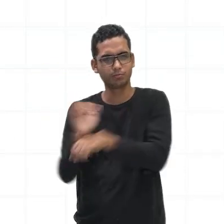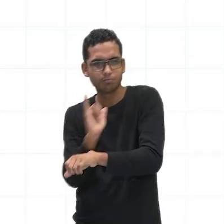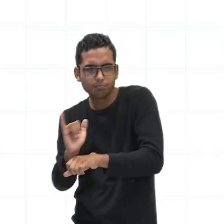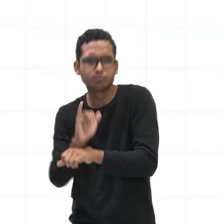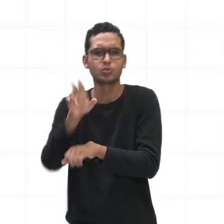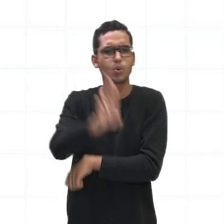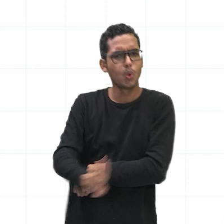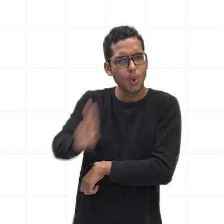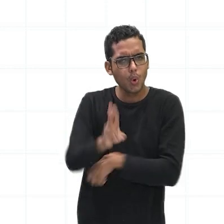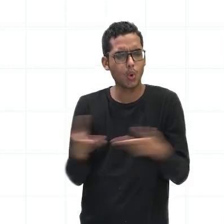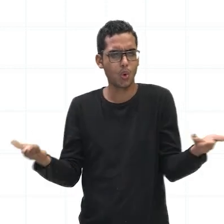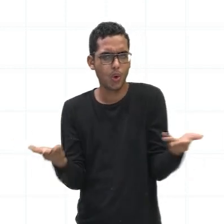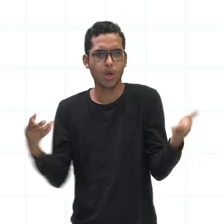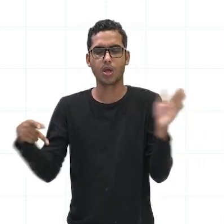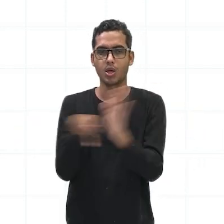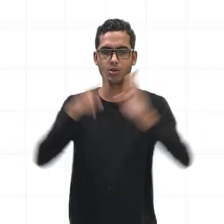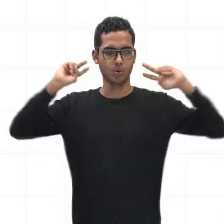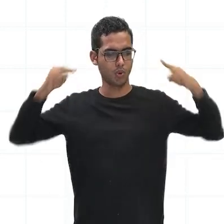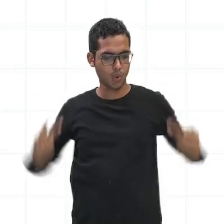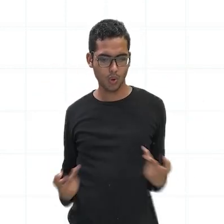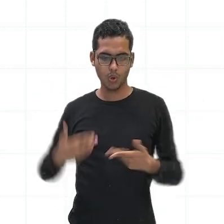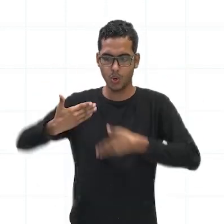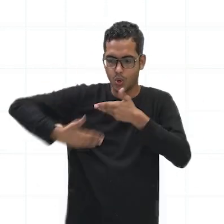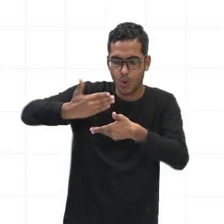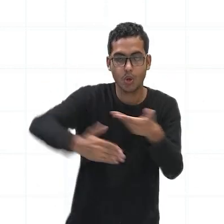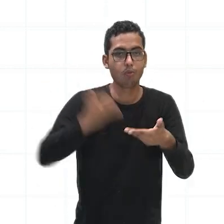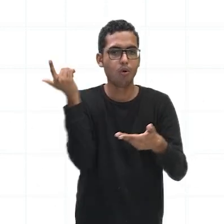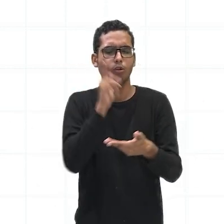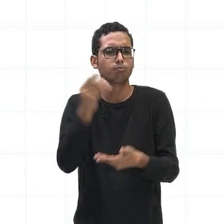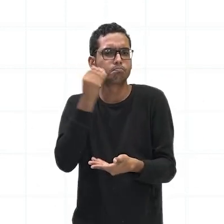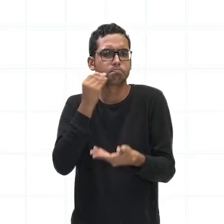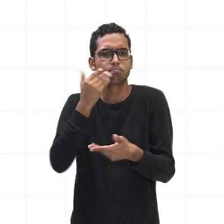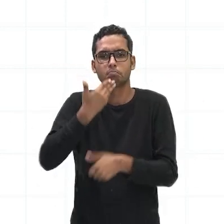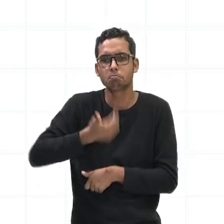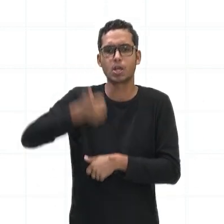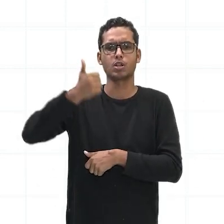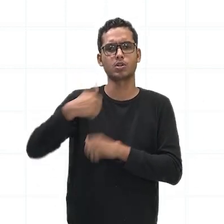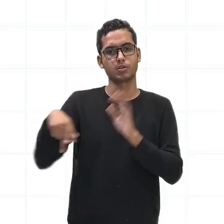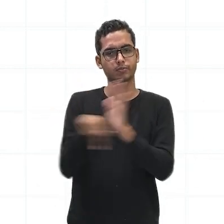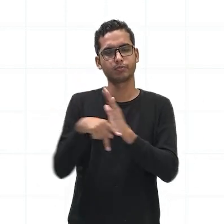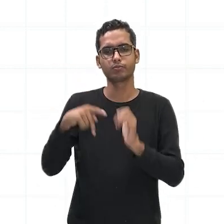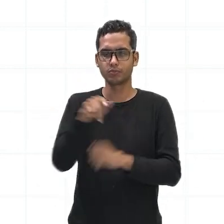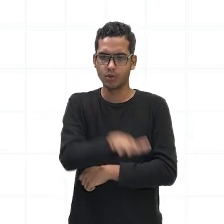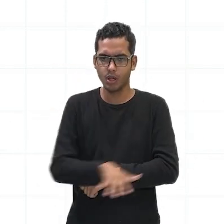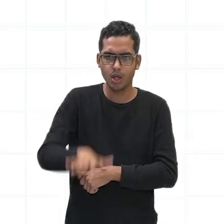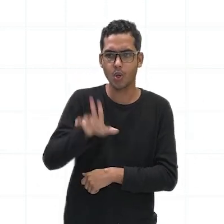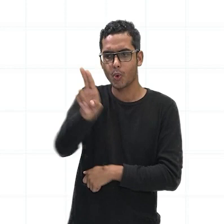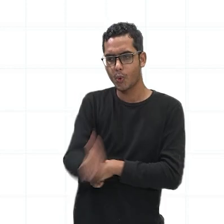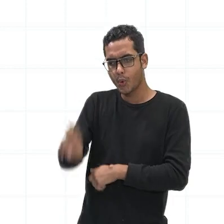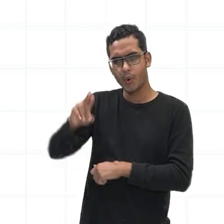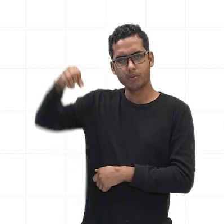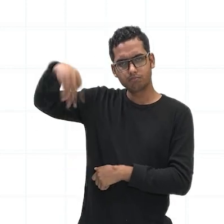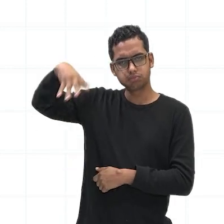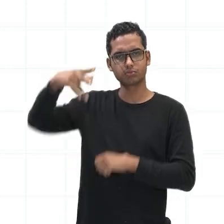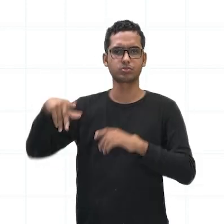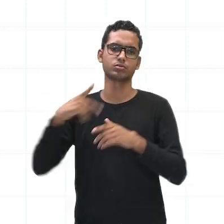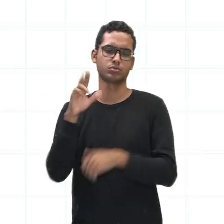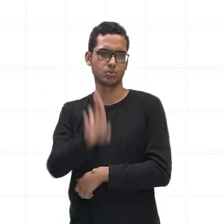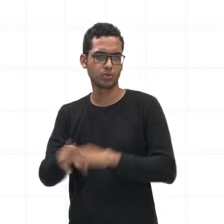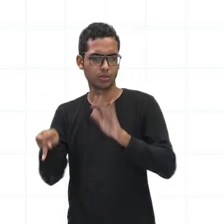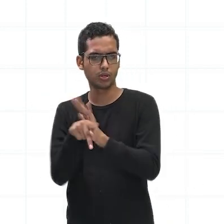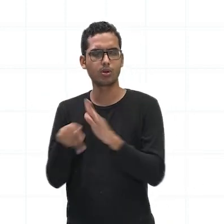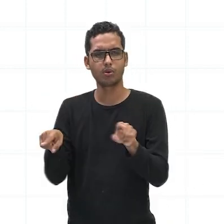né, aplicadas ali pelo ser humano, com a tentativa de aprimorar cada vez mais o uso, né, das ferramentas. Então,